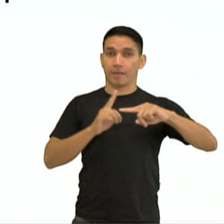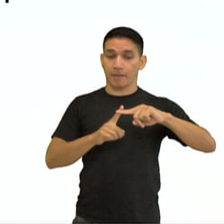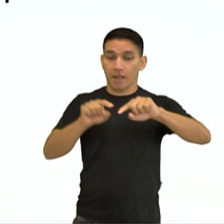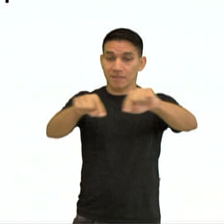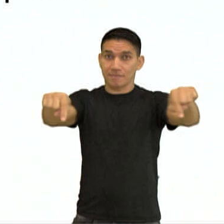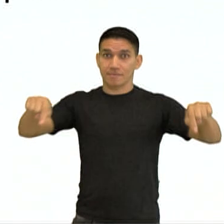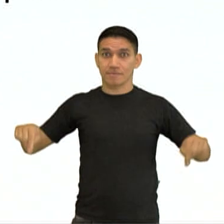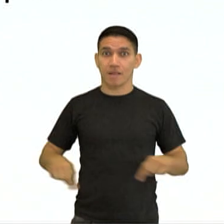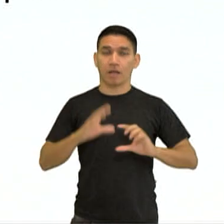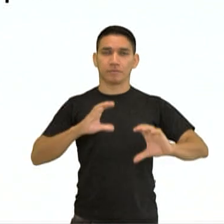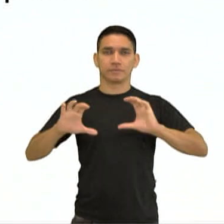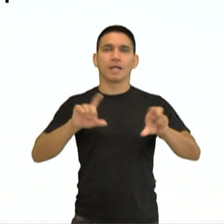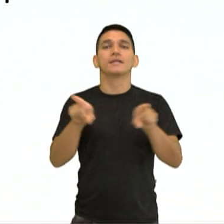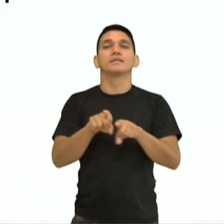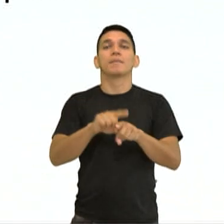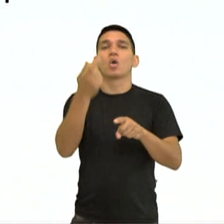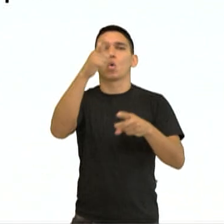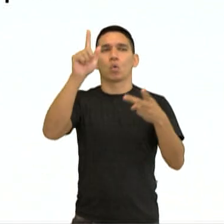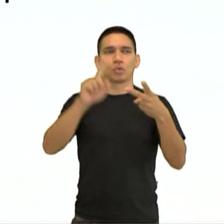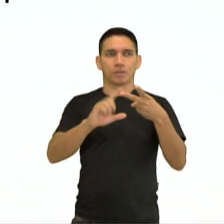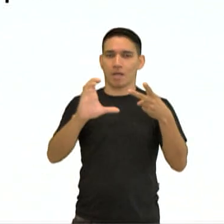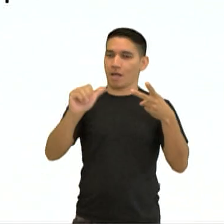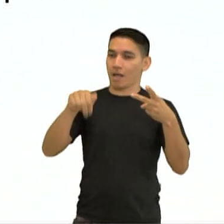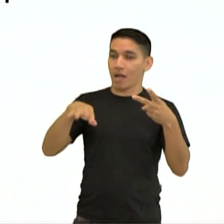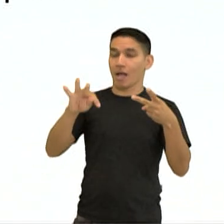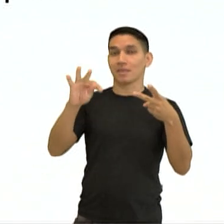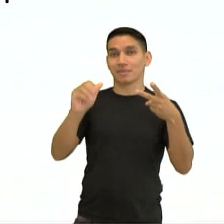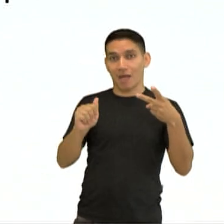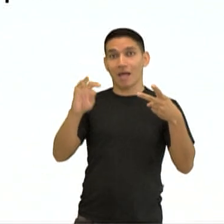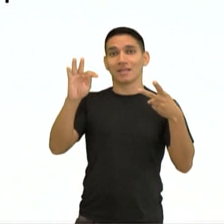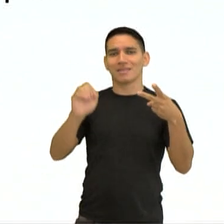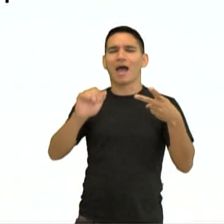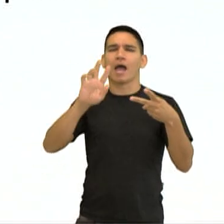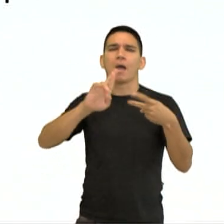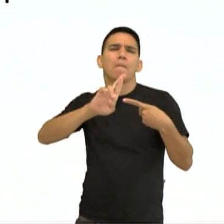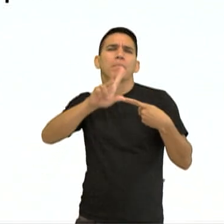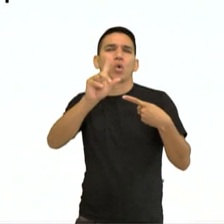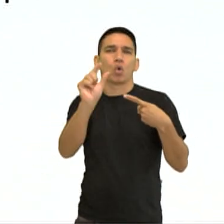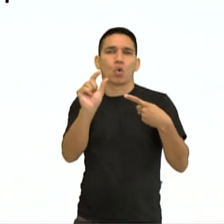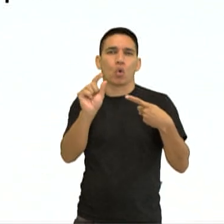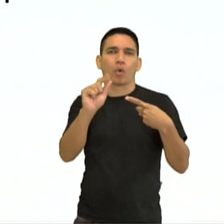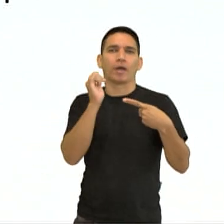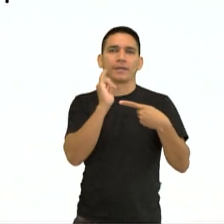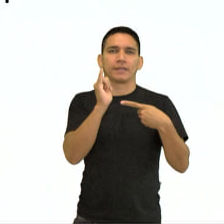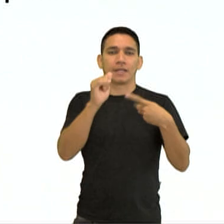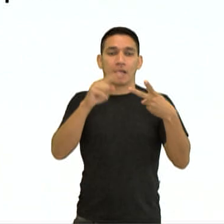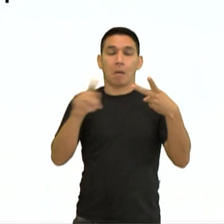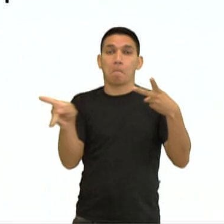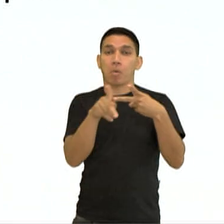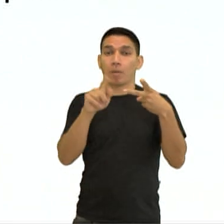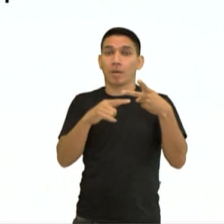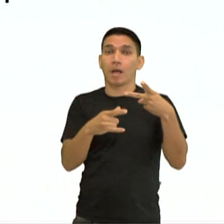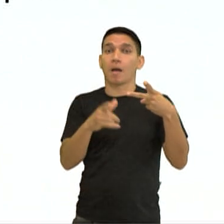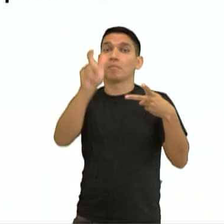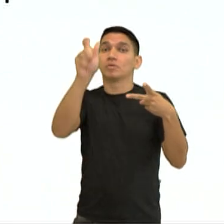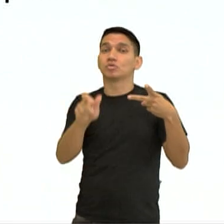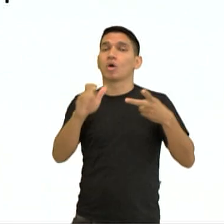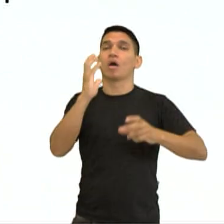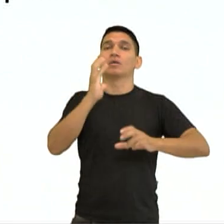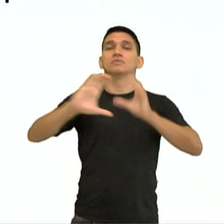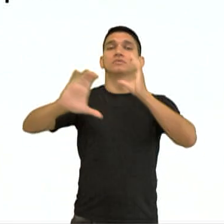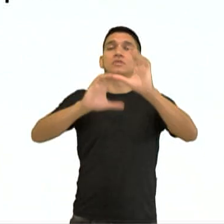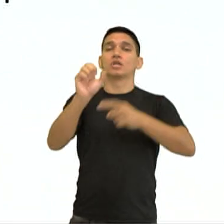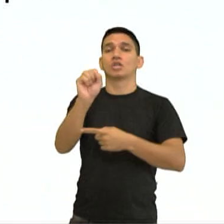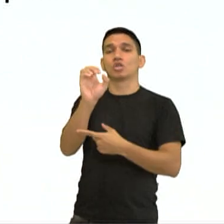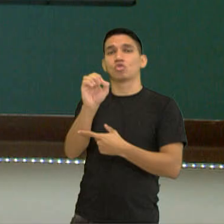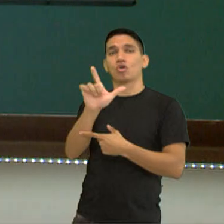a cantata, né? A cantata, ela é uma variação desse oratório, ele é feito para solistas e coro. O que é solista? Solistas é o